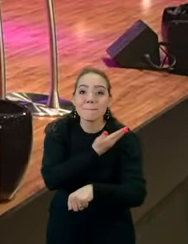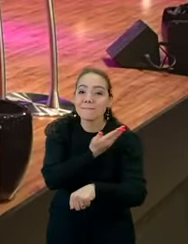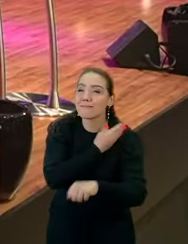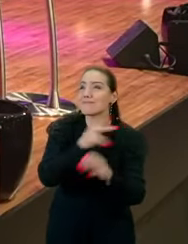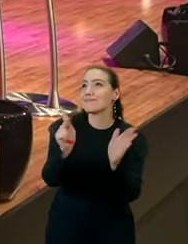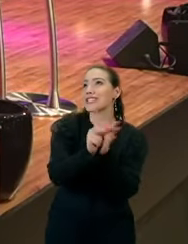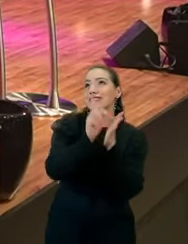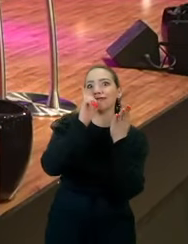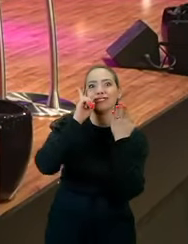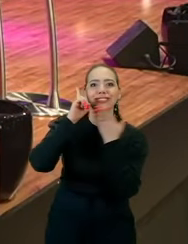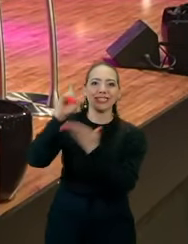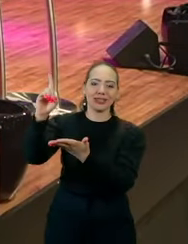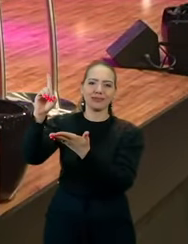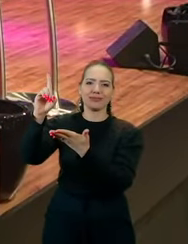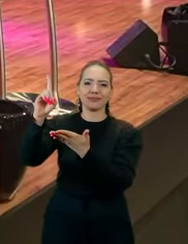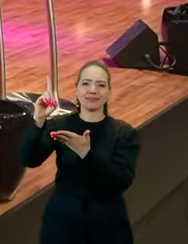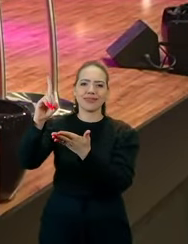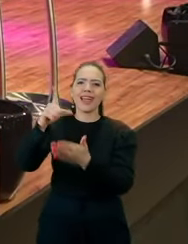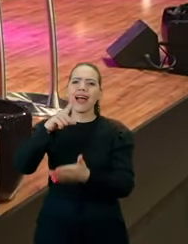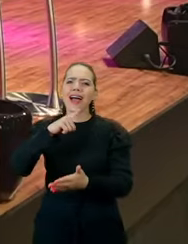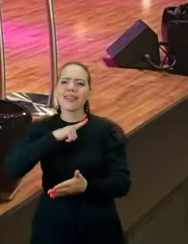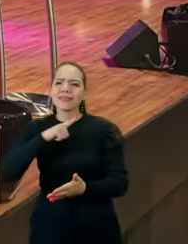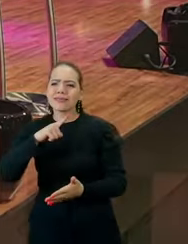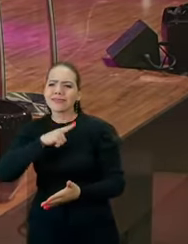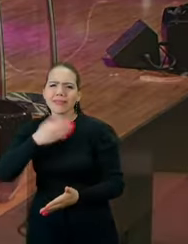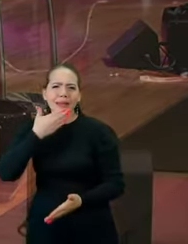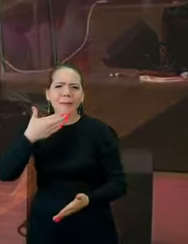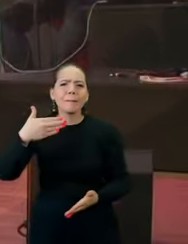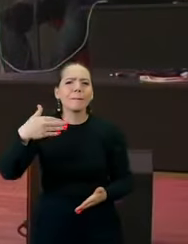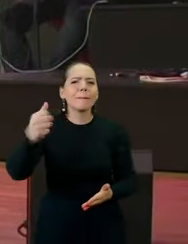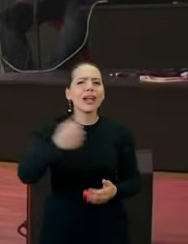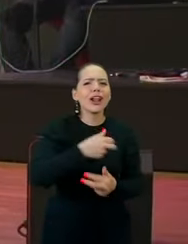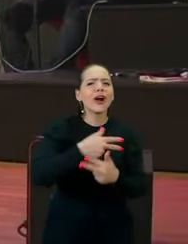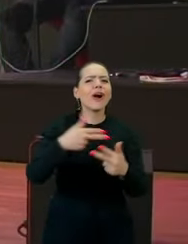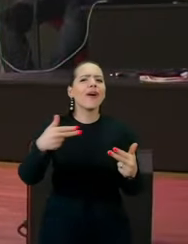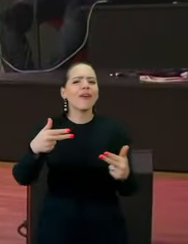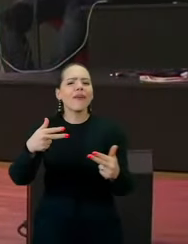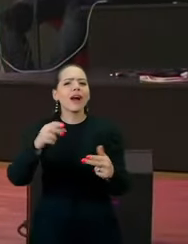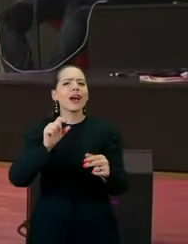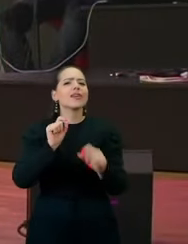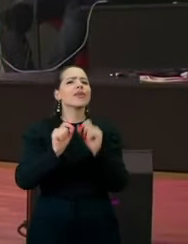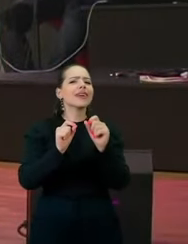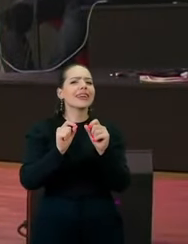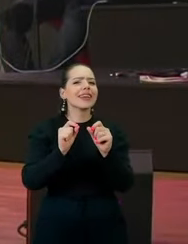Não existe nada melhor